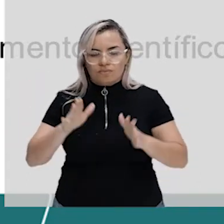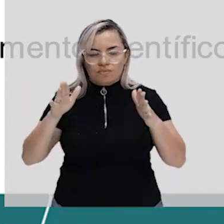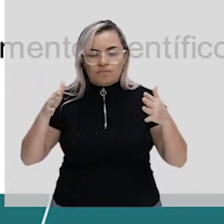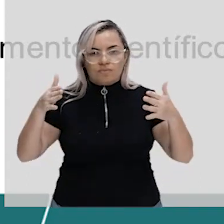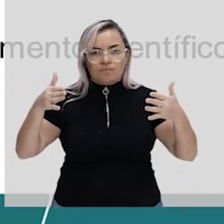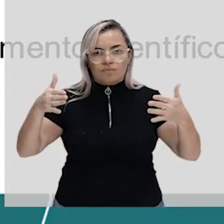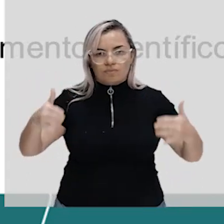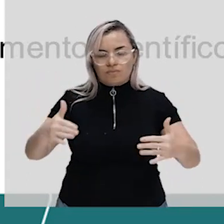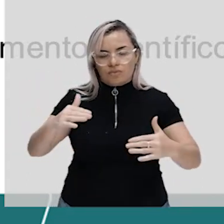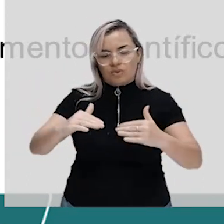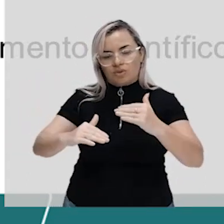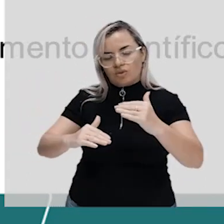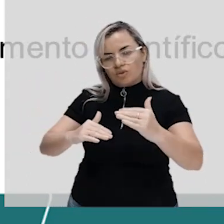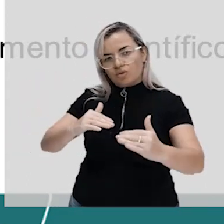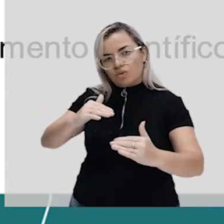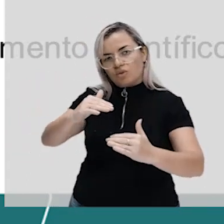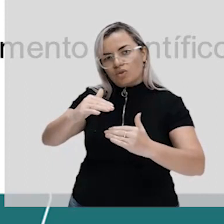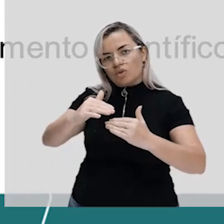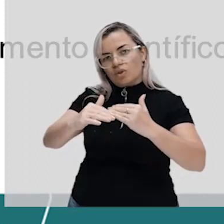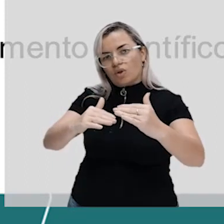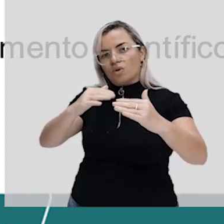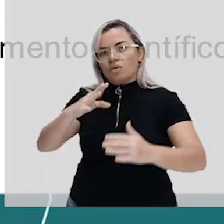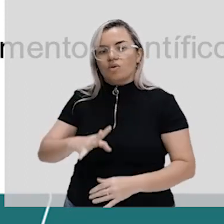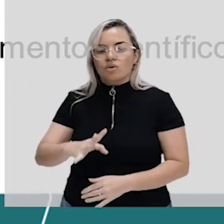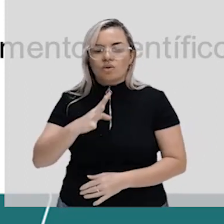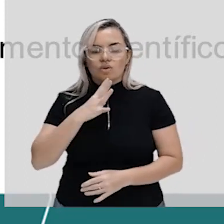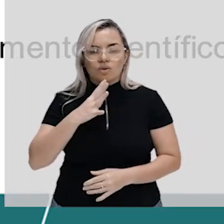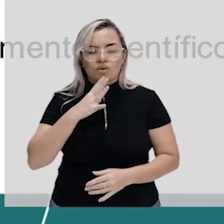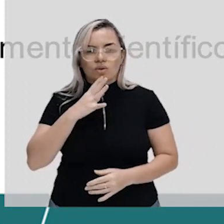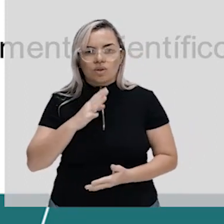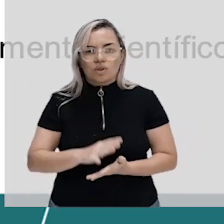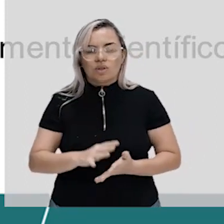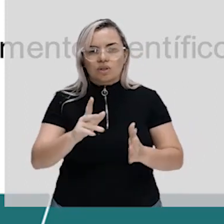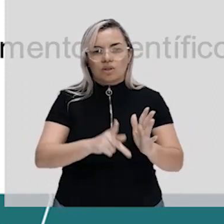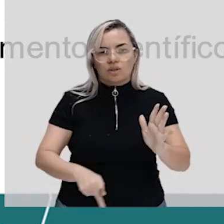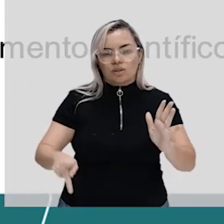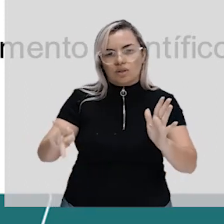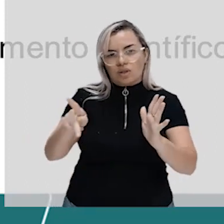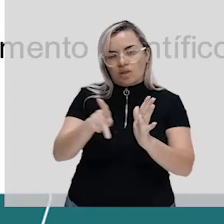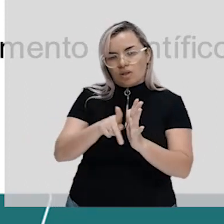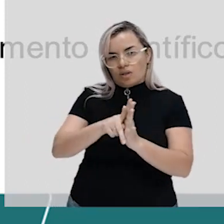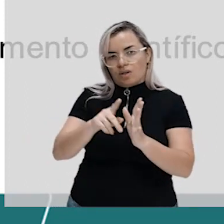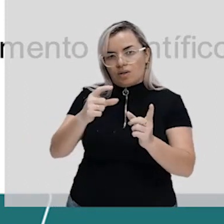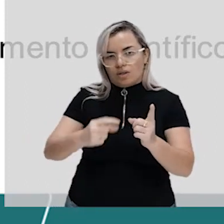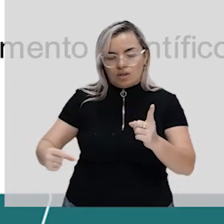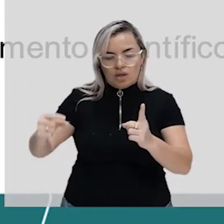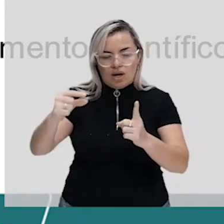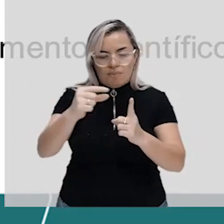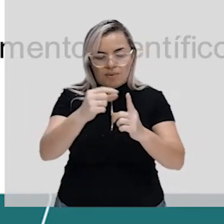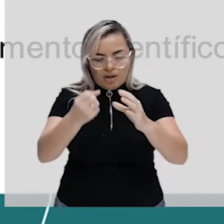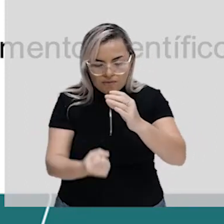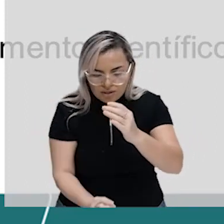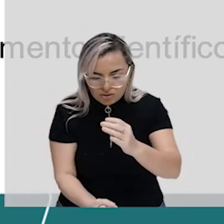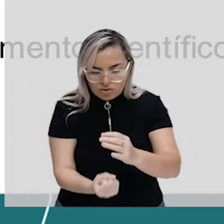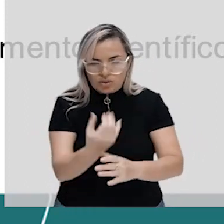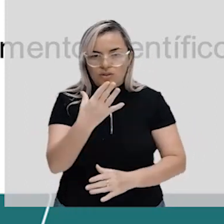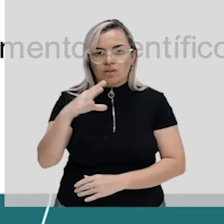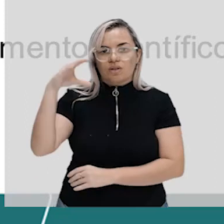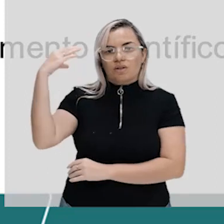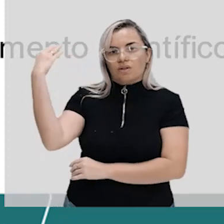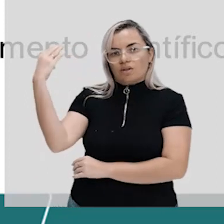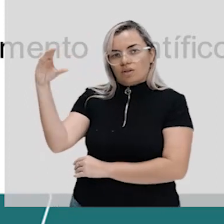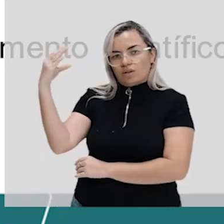devotada à construção do conhecimento. A própria etimologia, ou seja, a origem da palavra